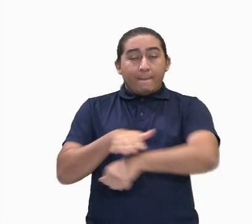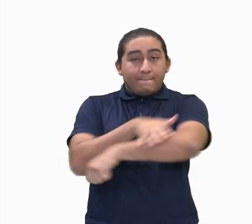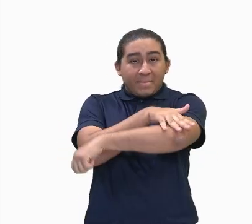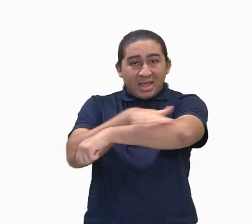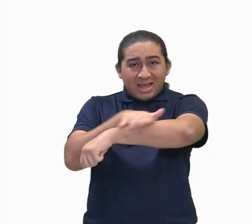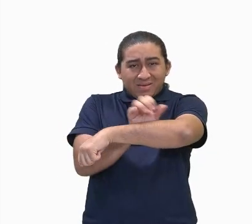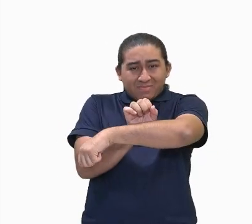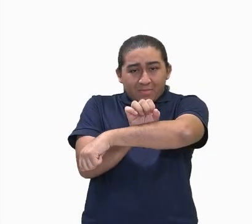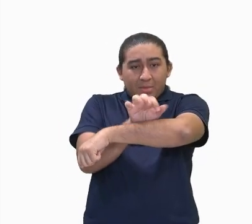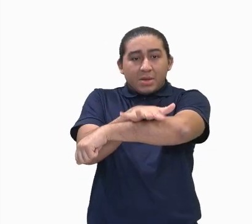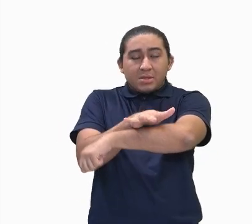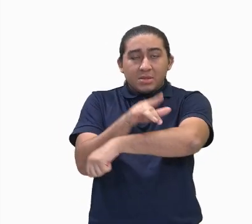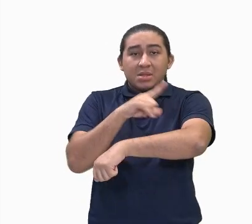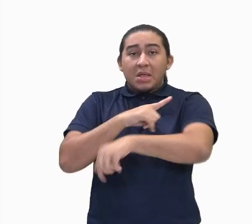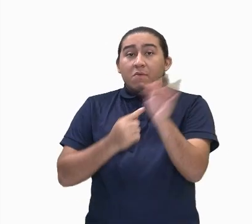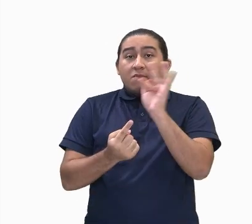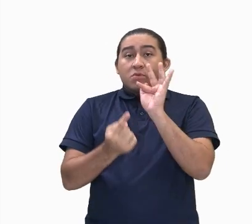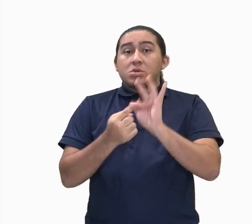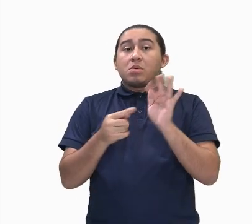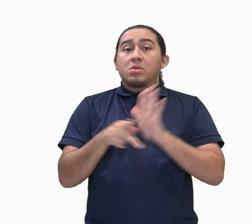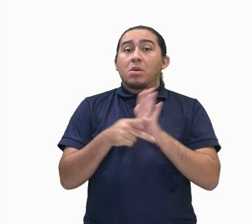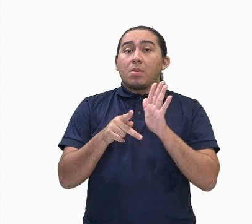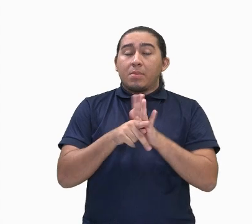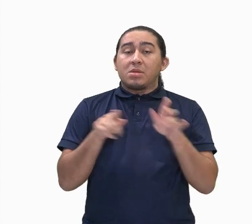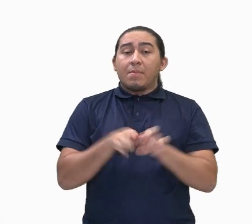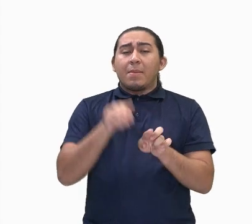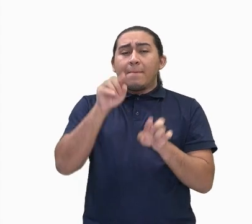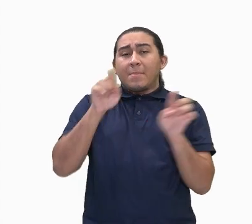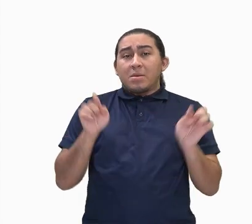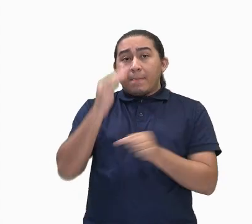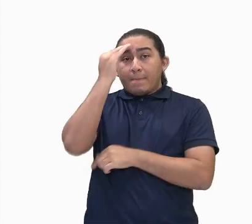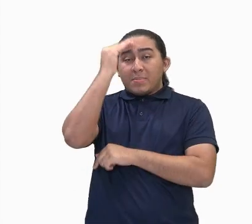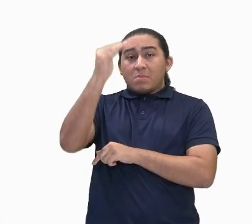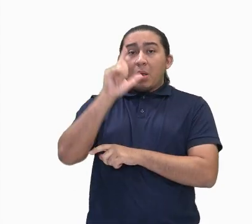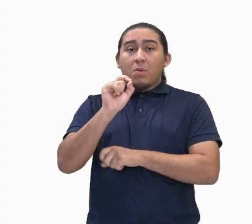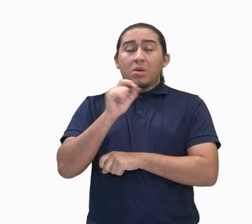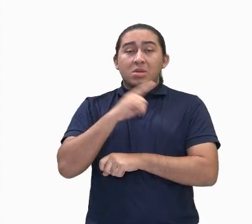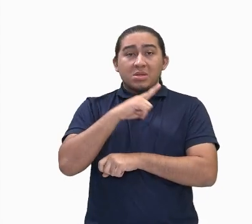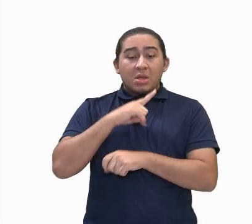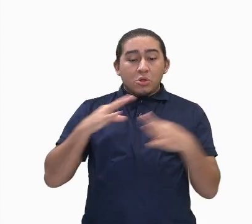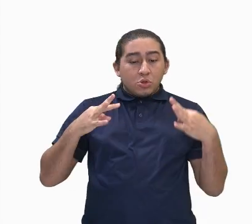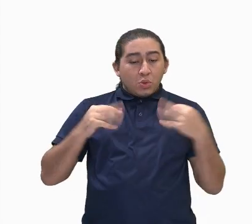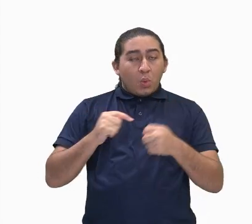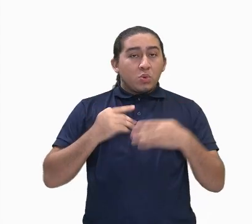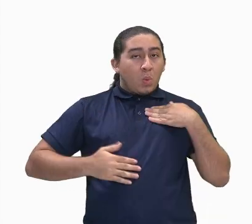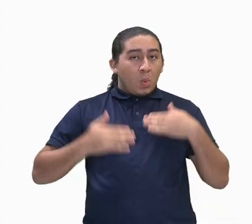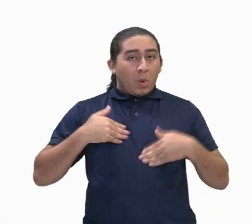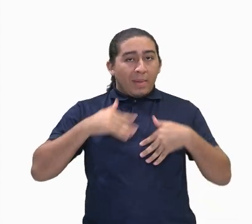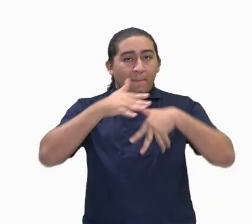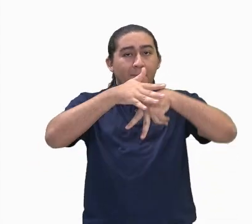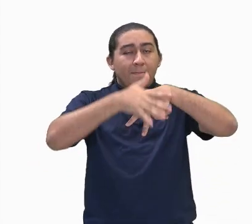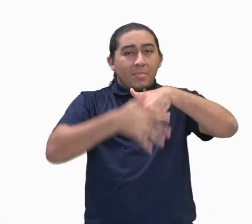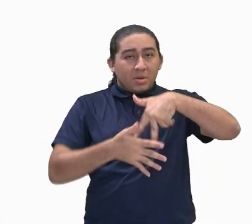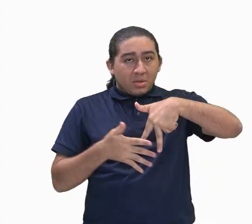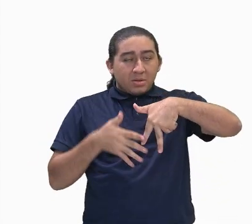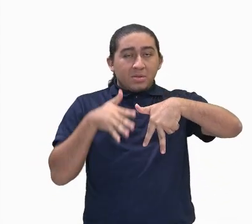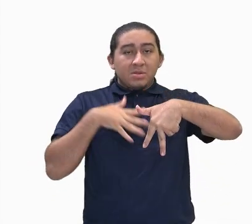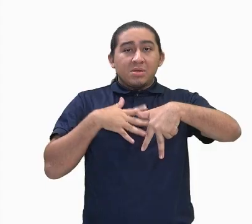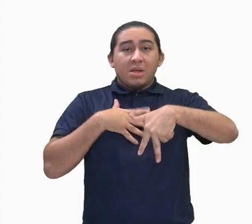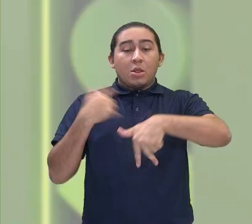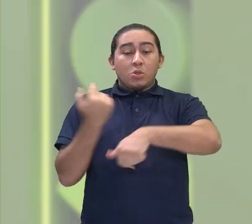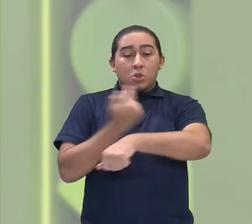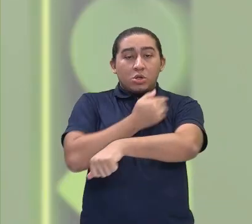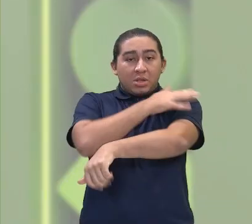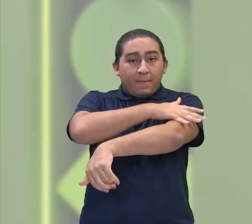pode observar aí nesse texto, a principal função dele é revestir a superfície externa do corpo, como a nossa pele, né? A gente tem aqui,